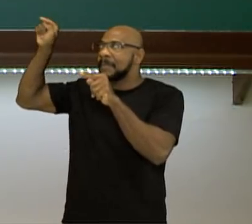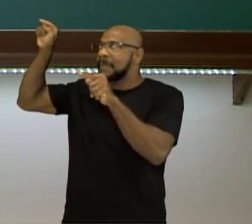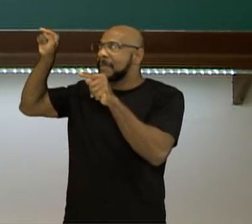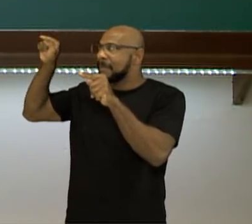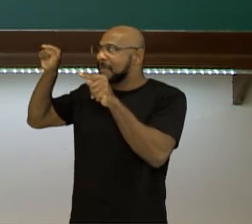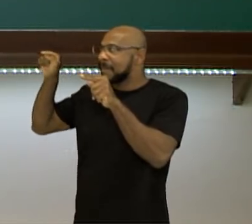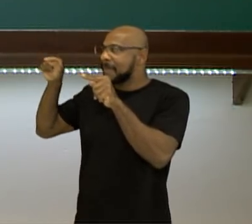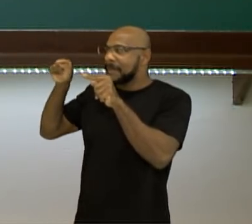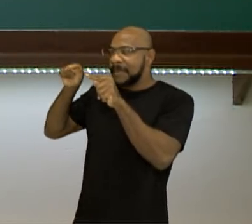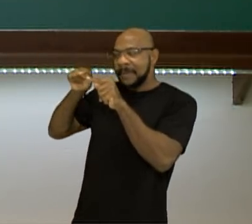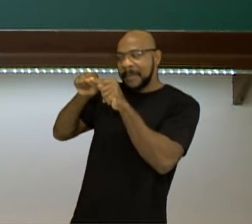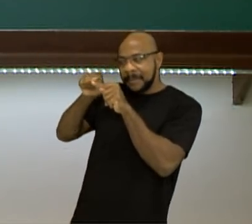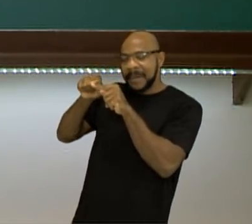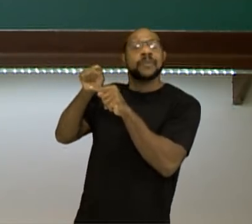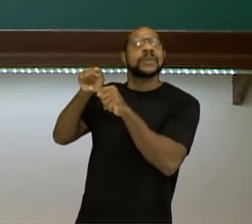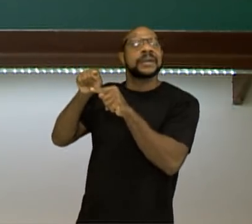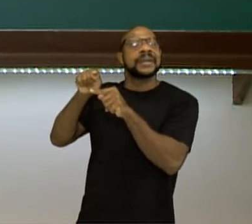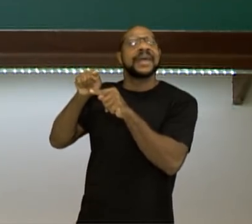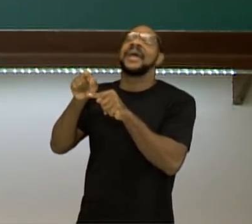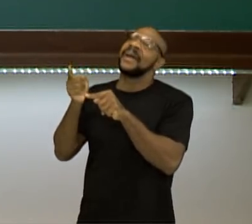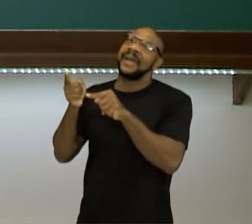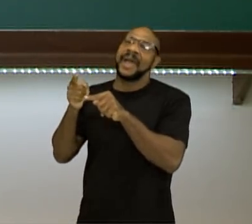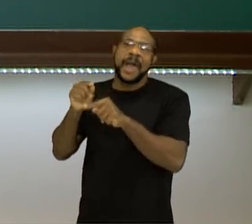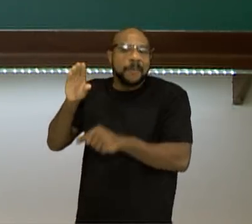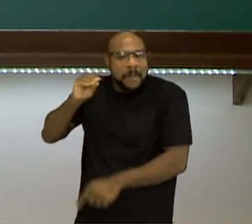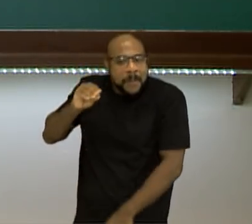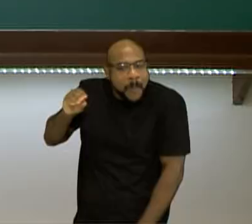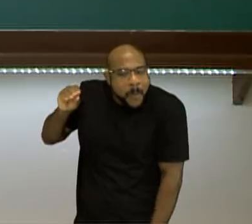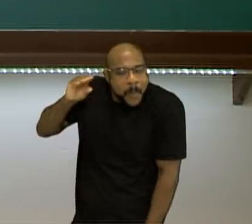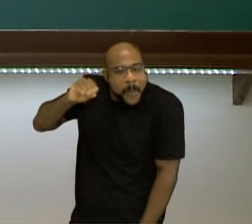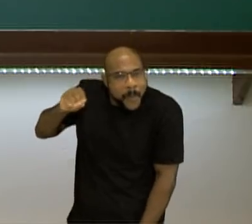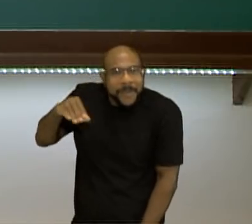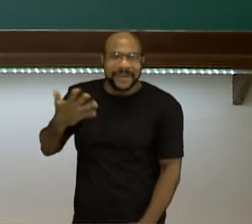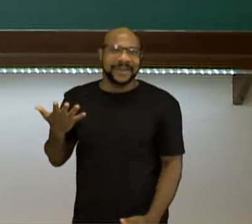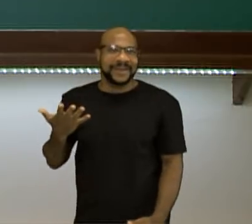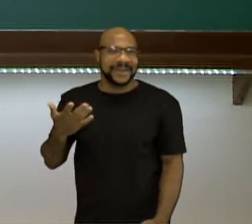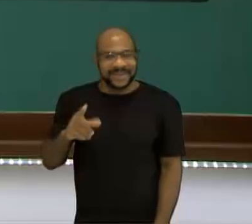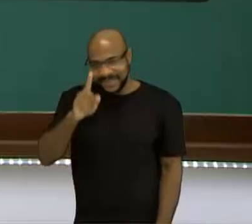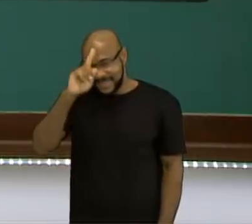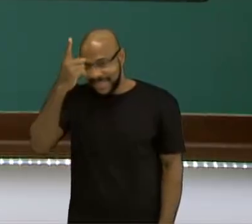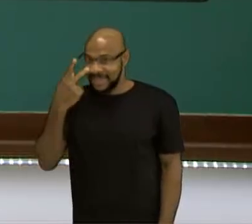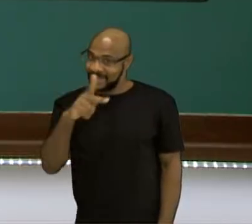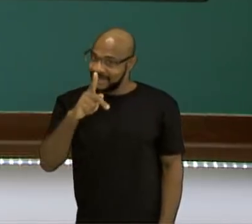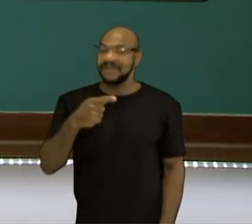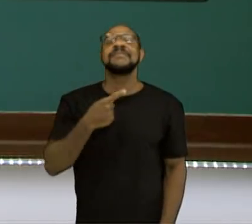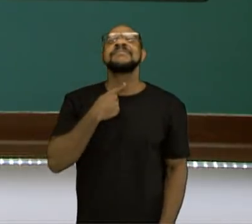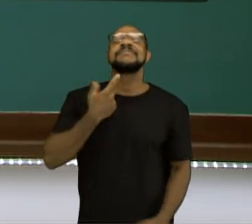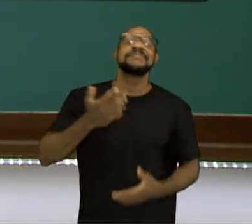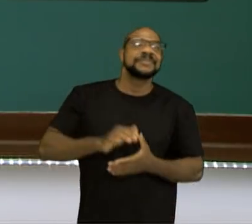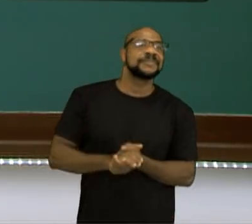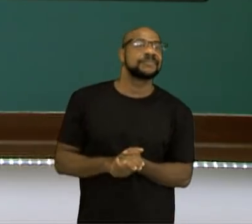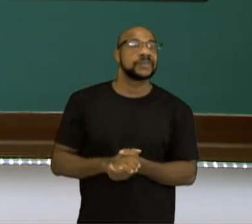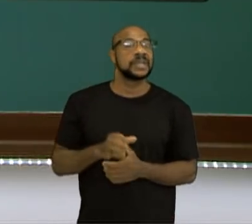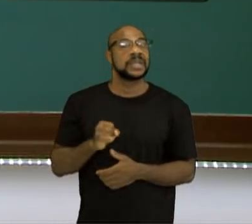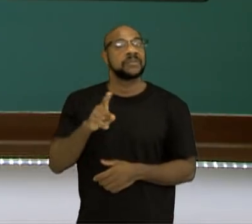né? Pesquisa aí e tenta utilizar esses balões. Se você for